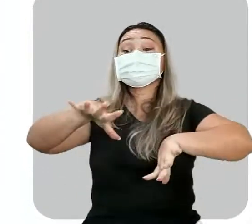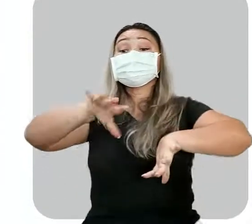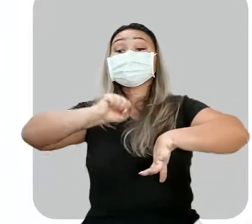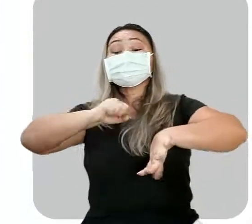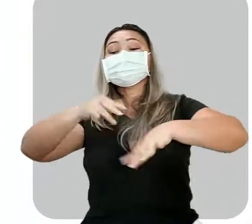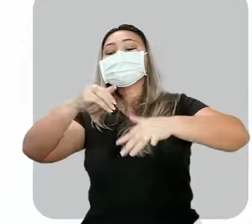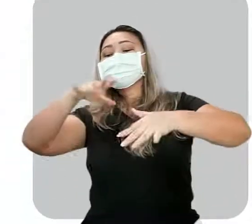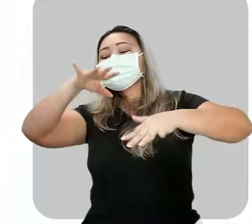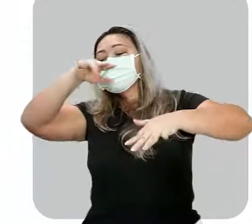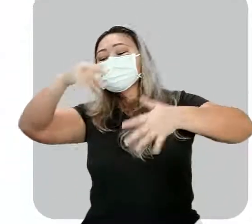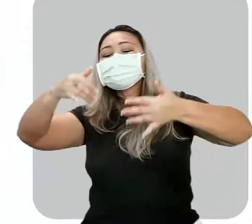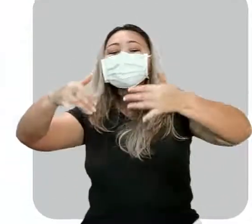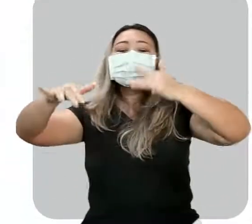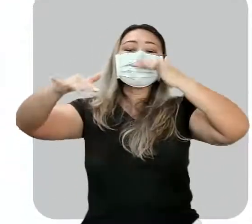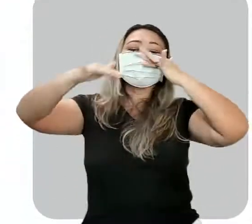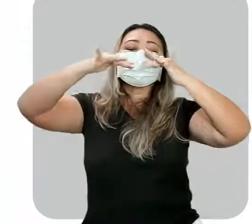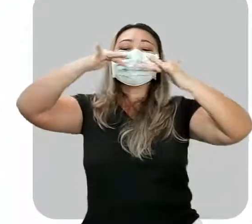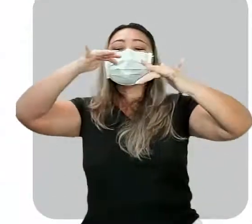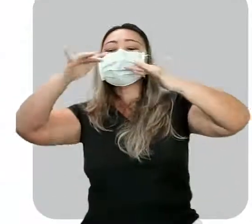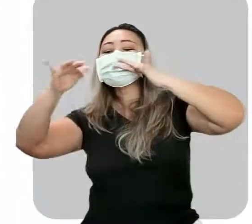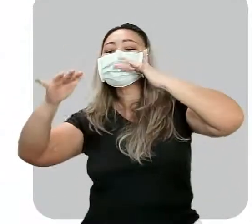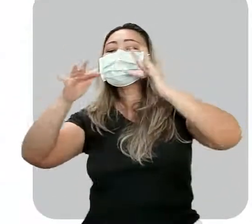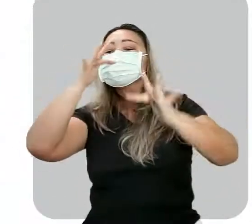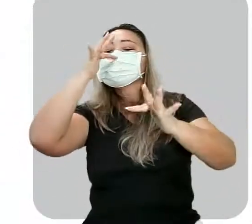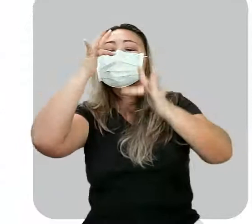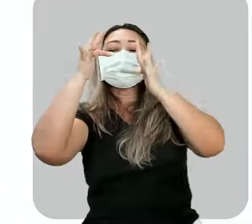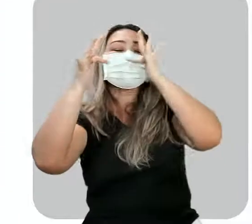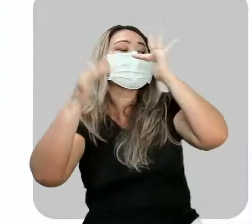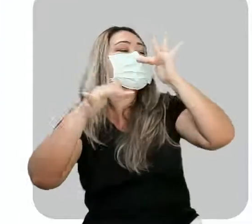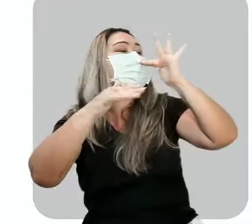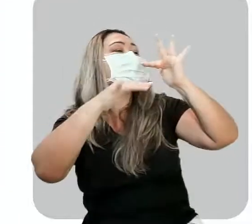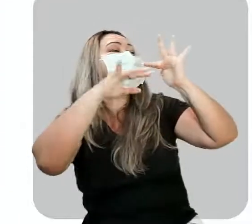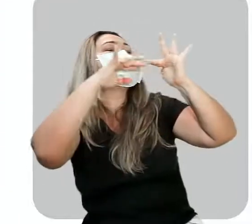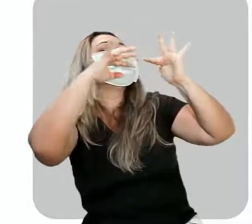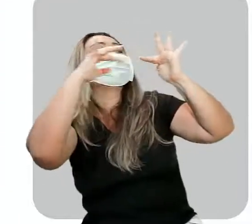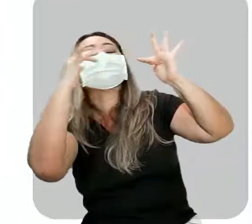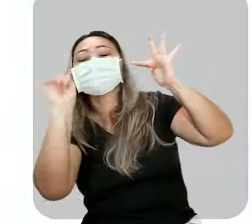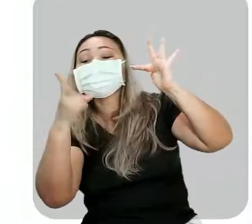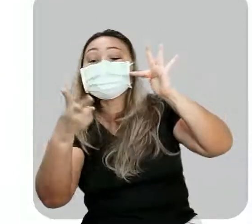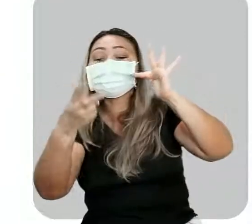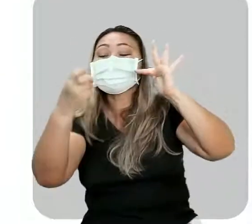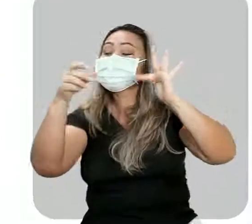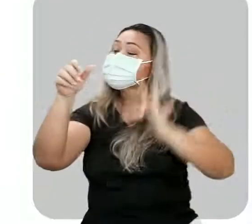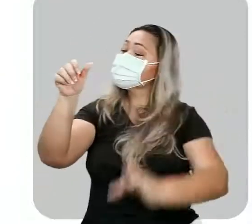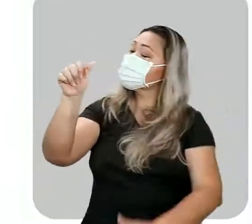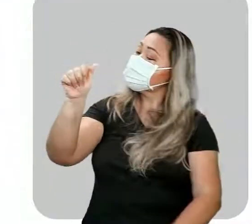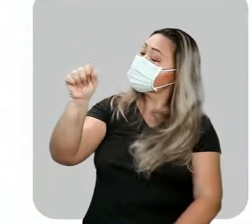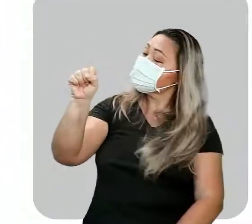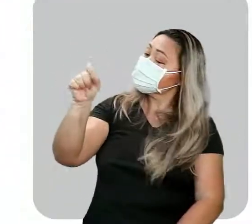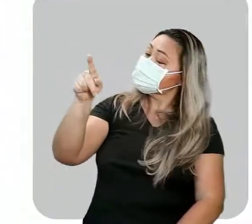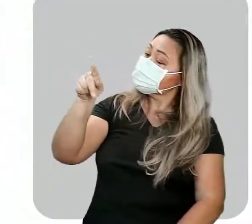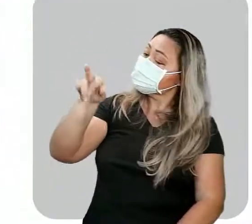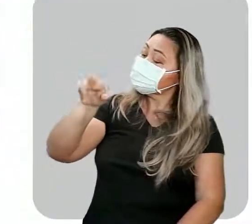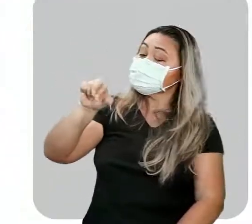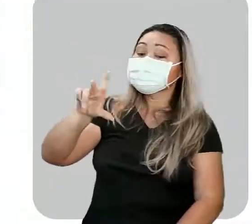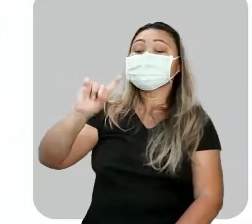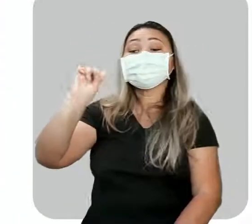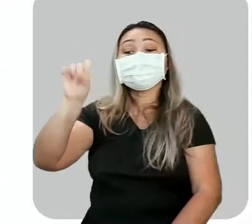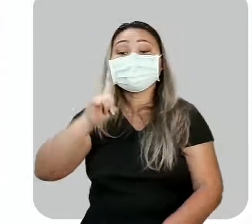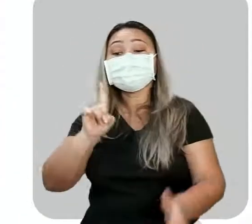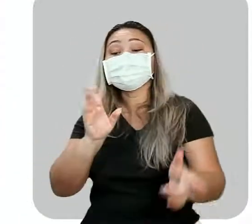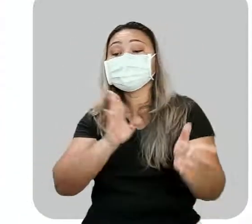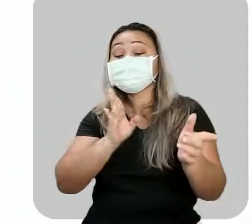aspiro o perfume da flor, né? Aí você vai perceber que o verbo aspirar, ele é